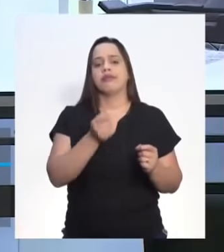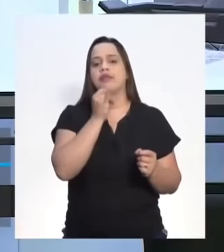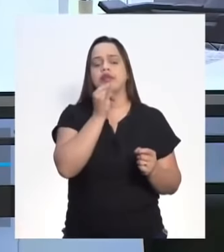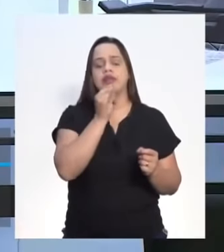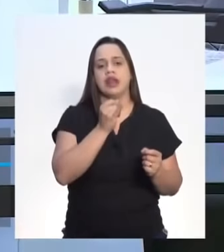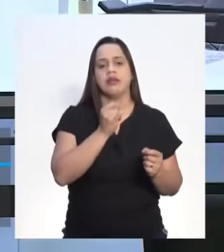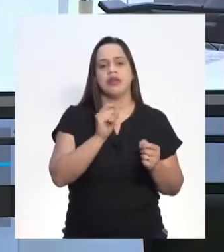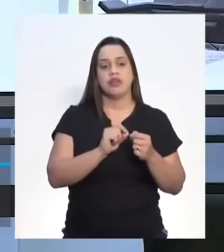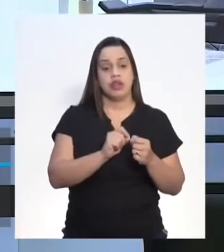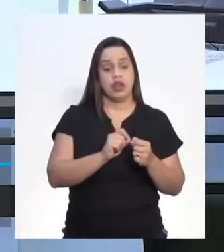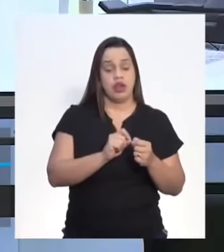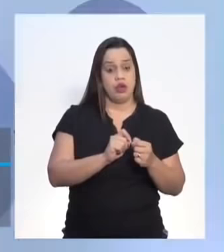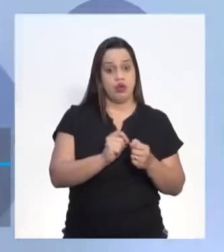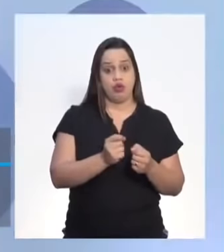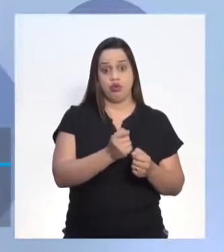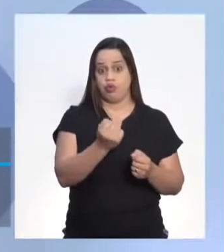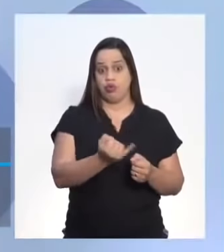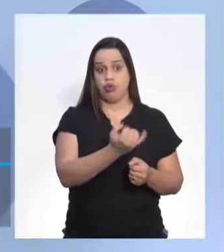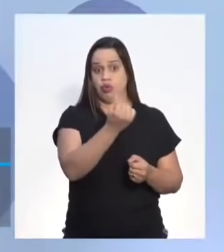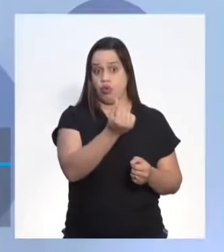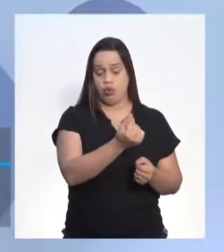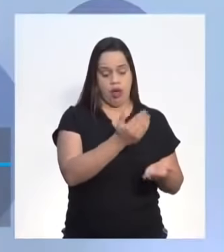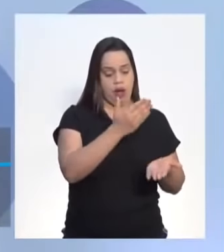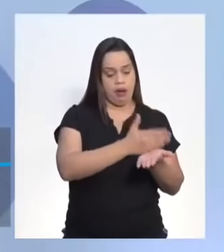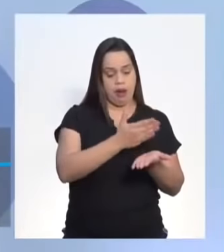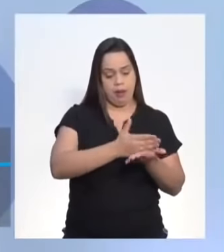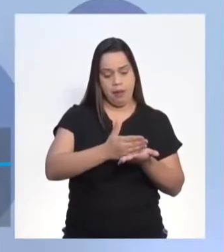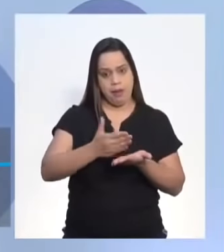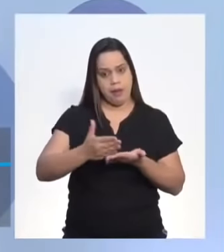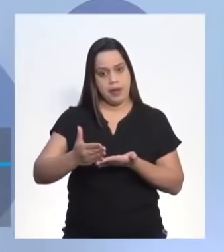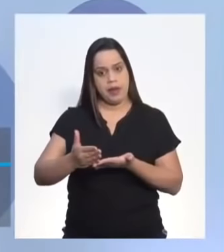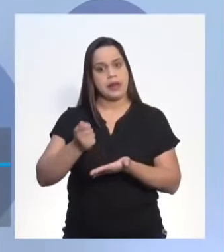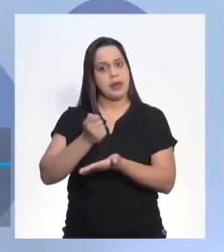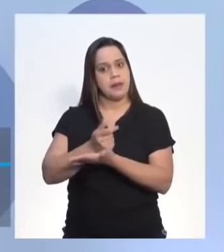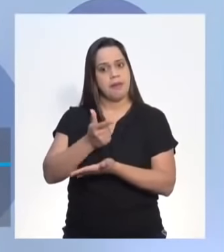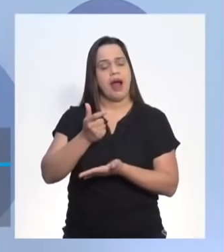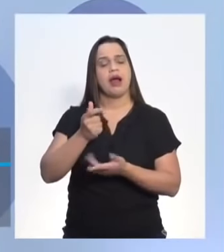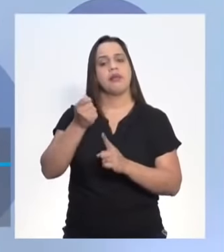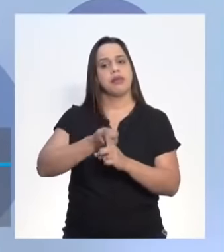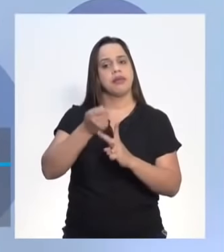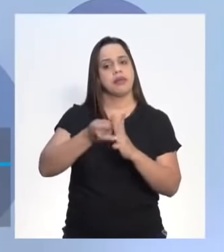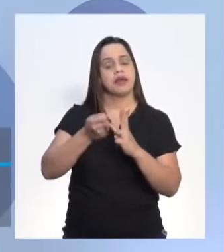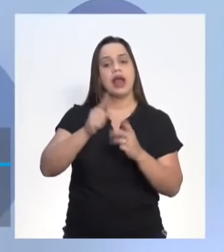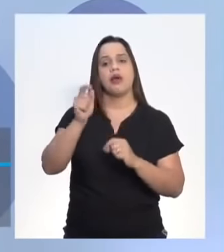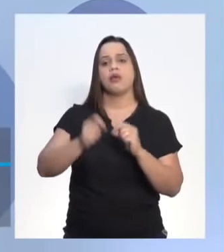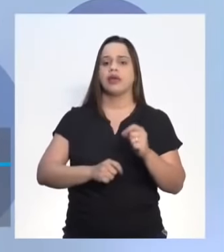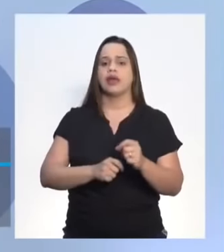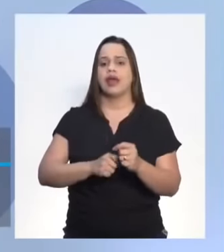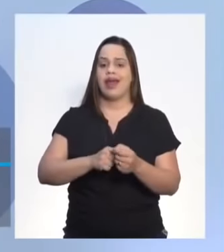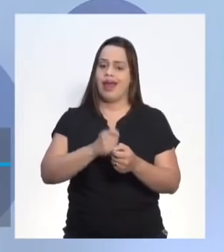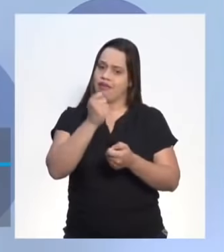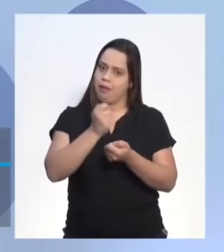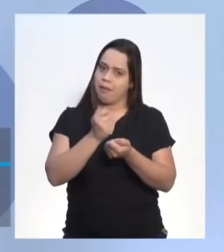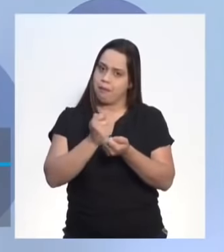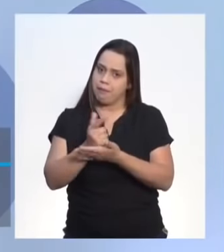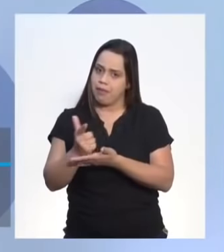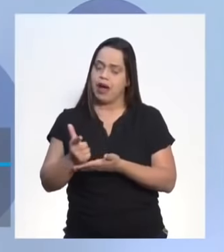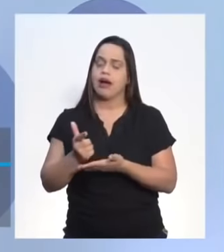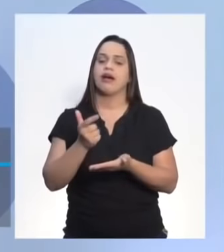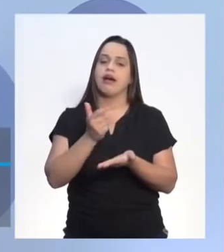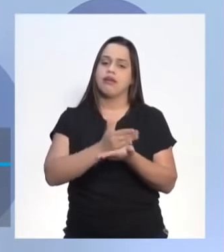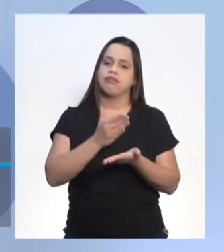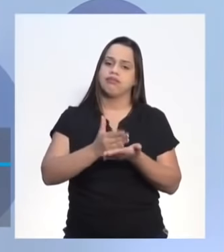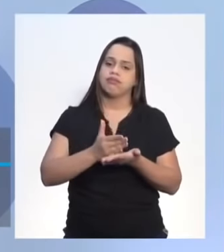ele em prestações. Nada mais do que parcelar, né, Osmar? Sim. O a prazo aí seria o parcelamento, a forma de parcelar.